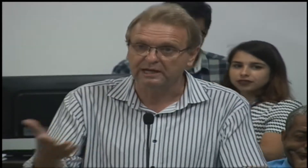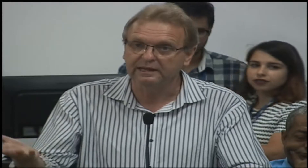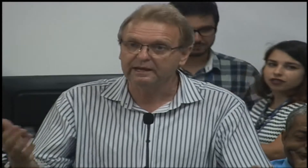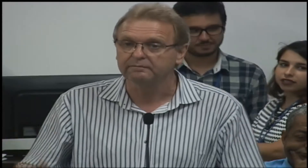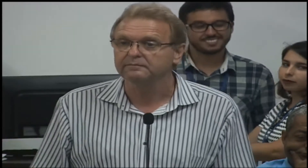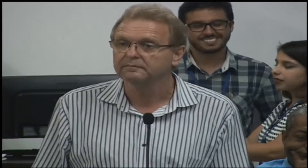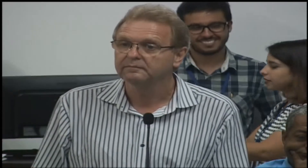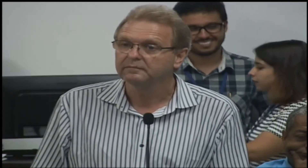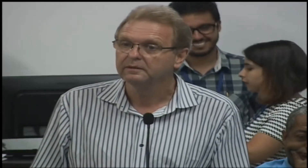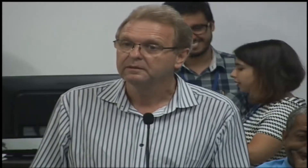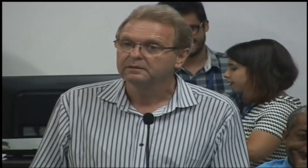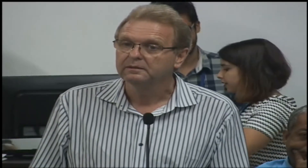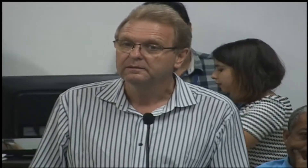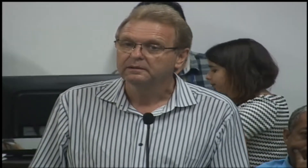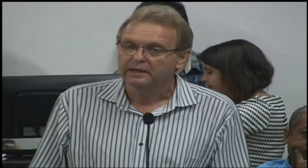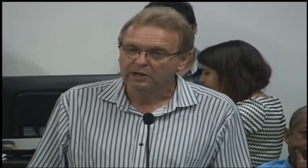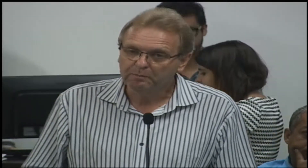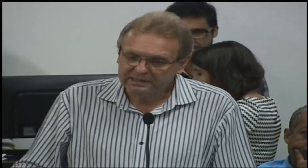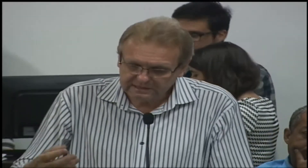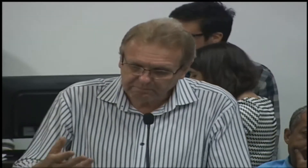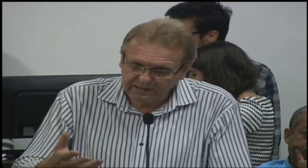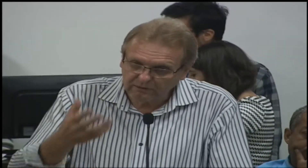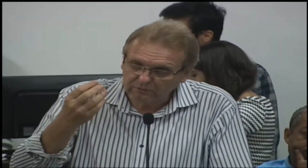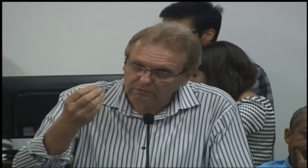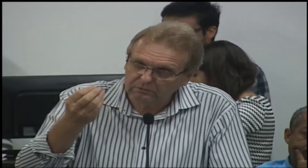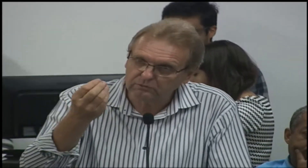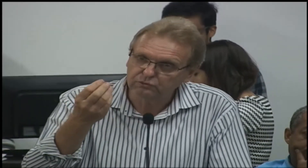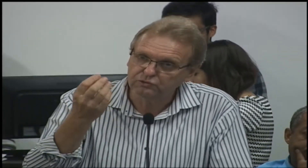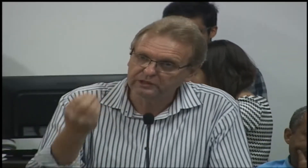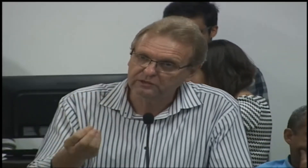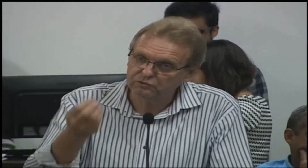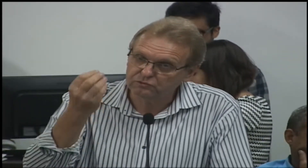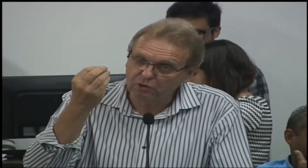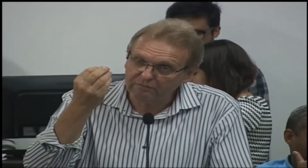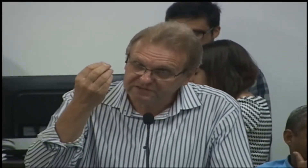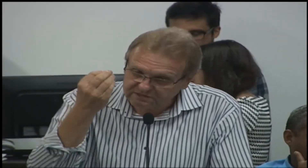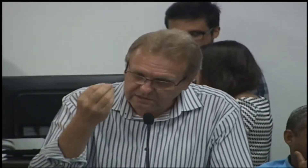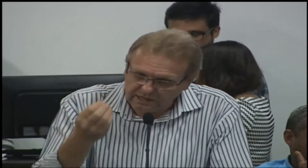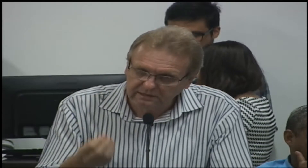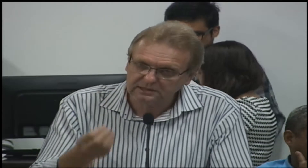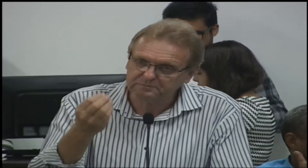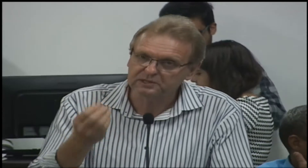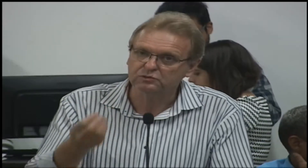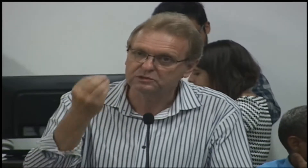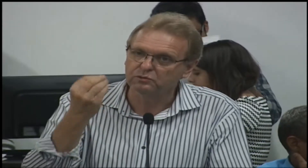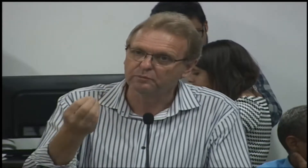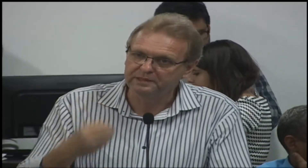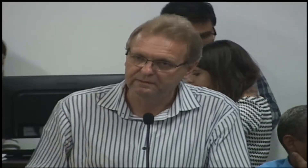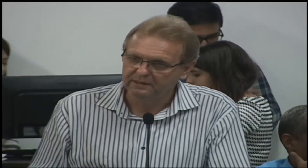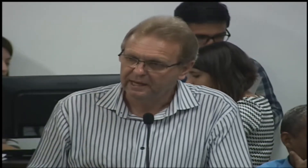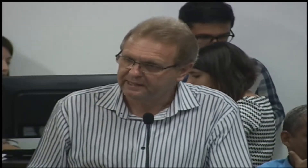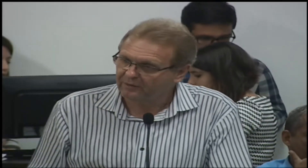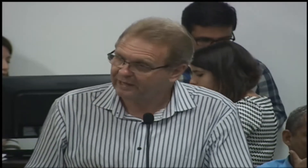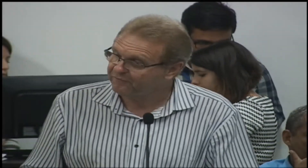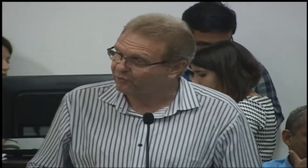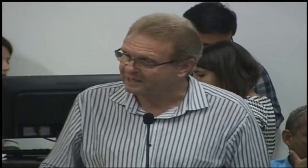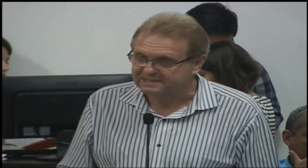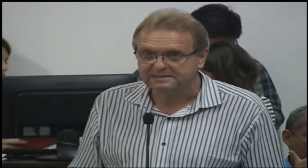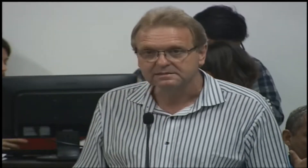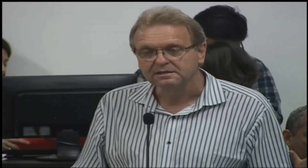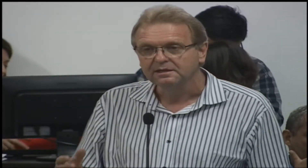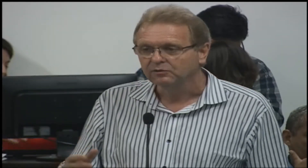os requisitos. Muitas pessoas às vezes conseguem um imóvel onde ela mora, em outra cidade, em outro